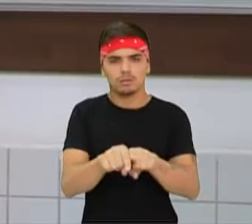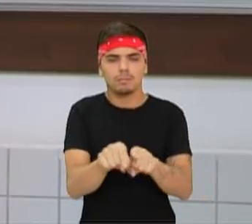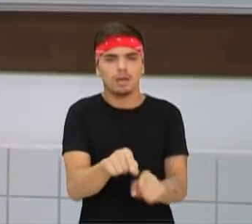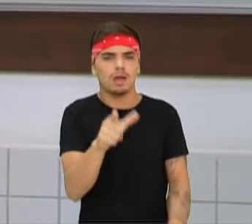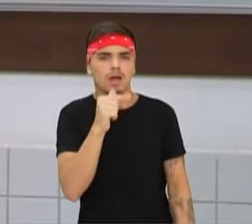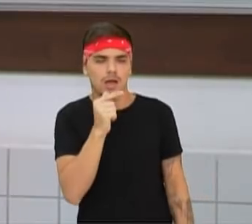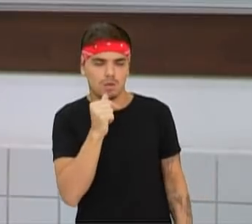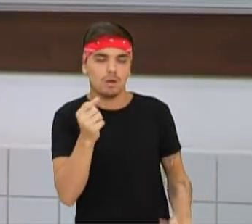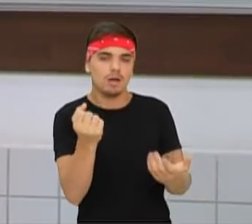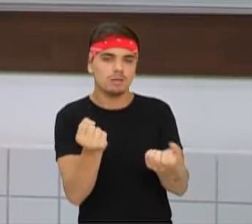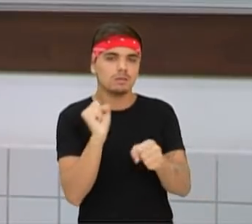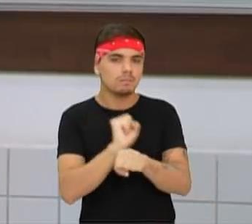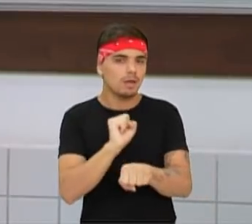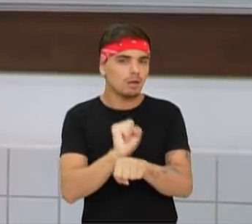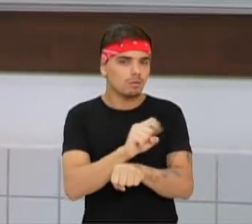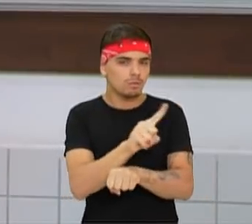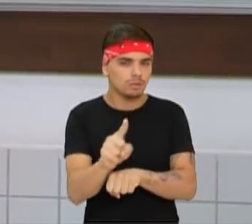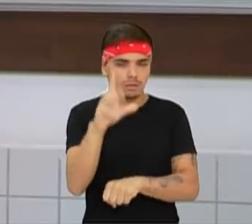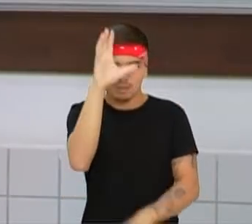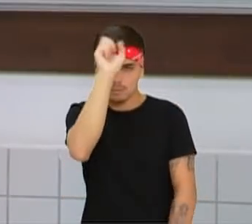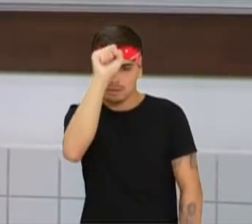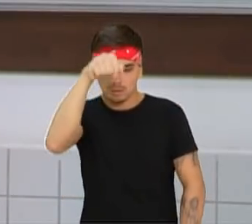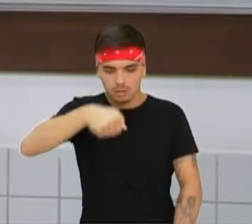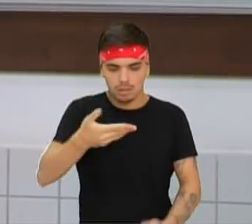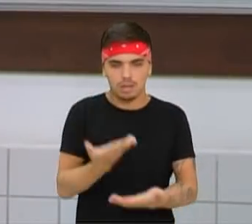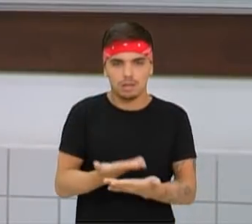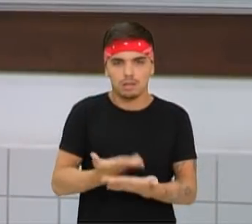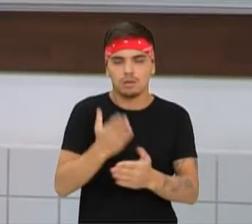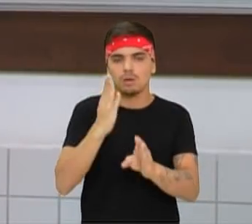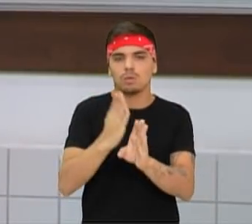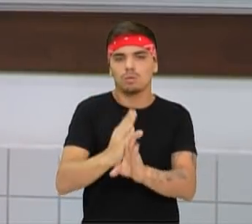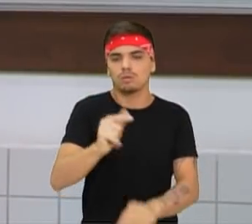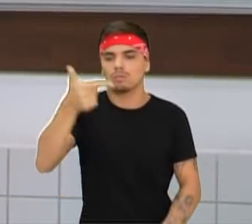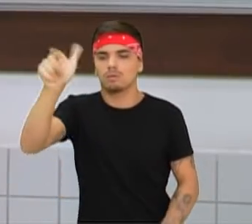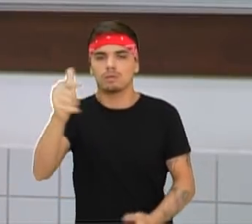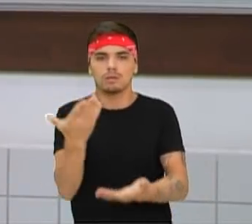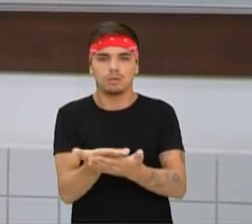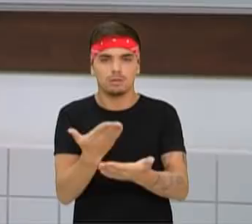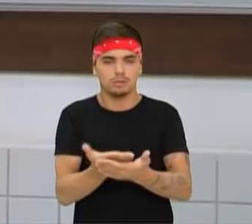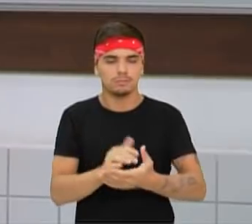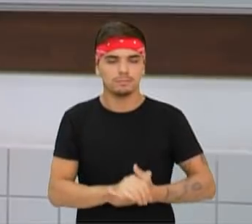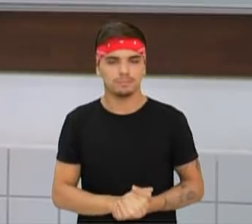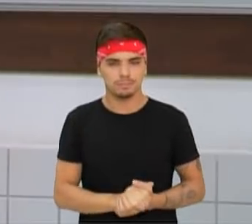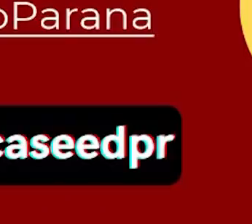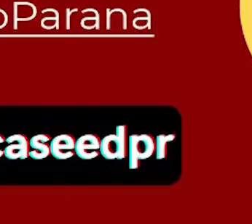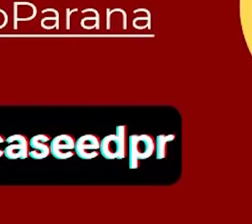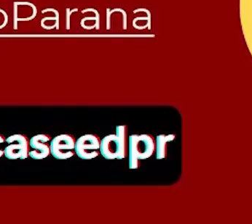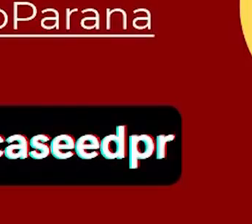Eu espero que vocês tenham aprendido com essa aula e encontro vocês na nossa próxima aula.